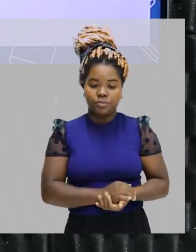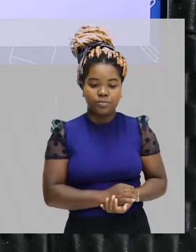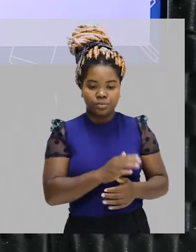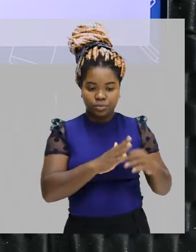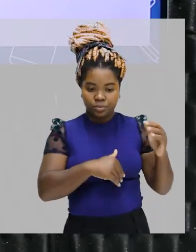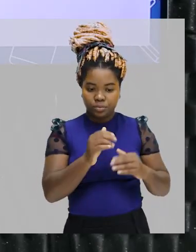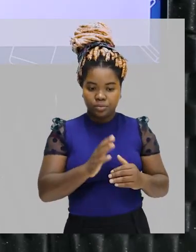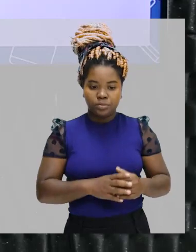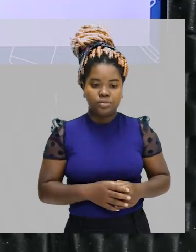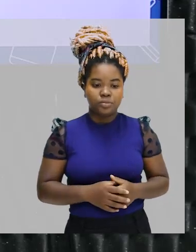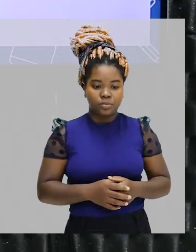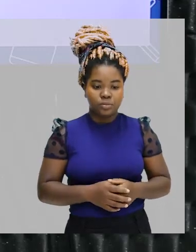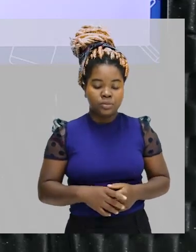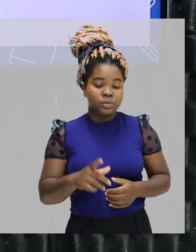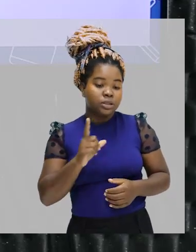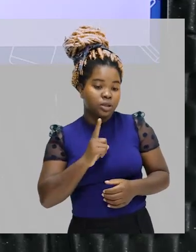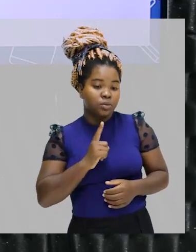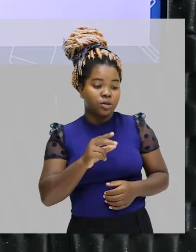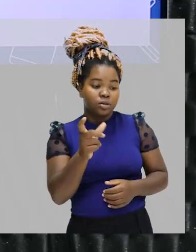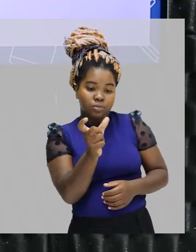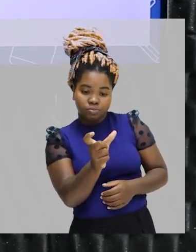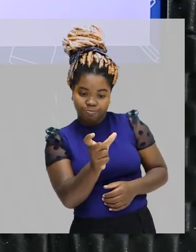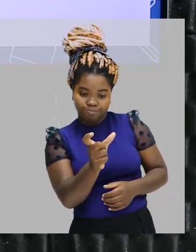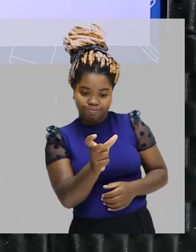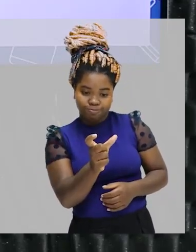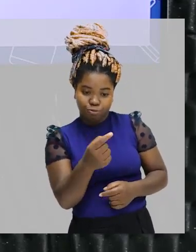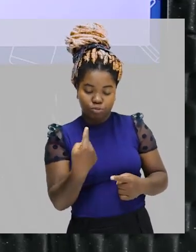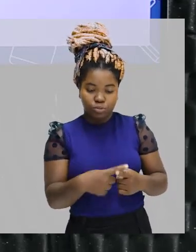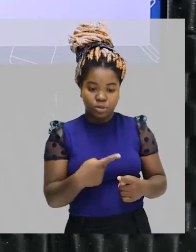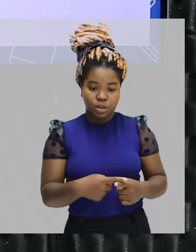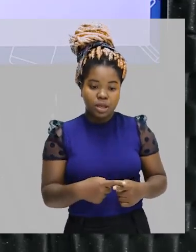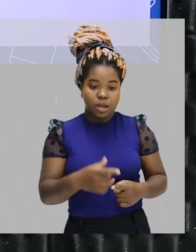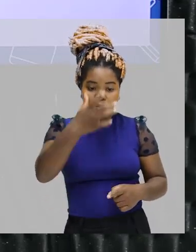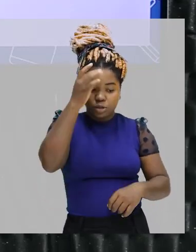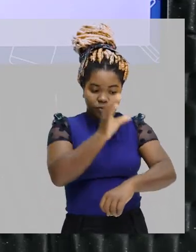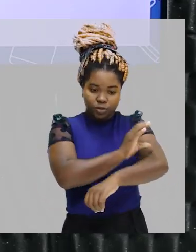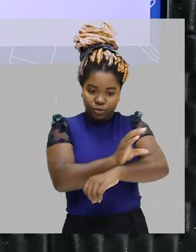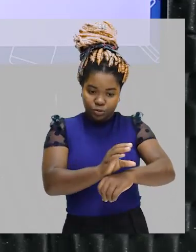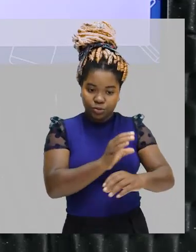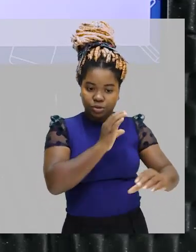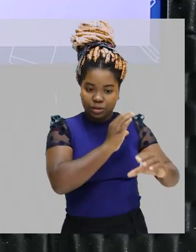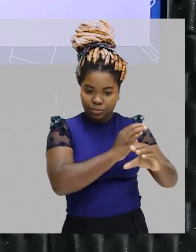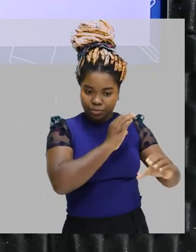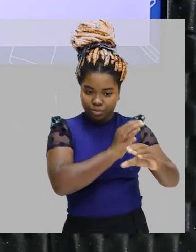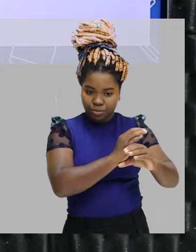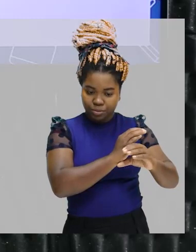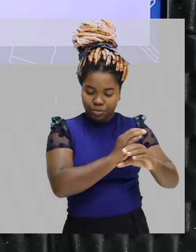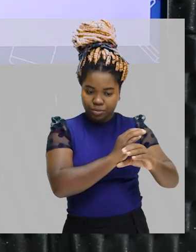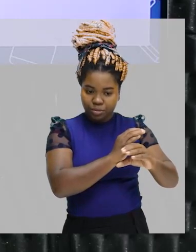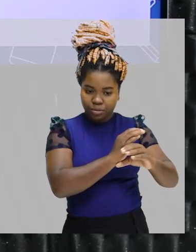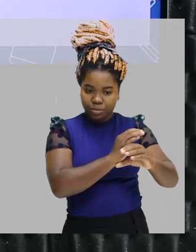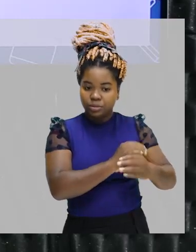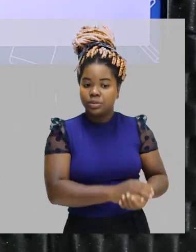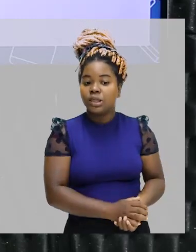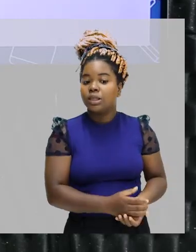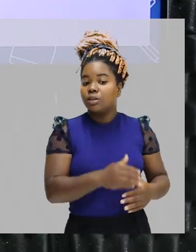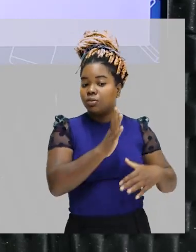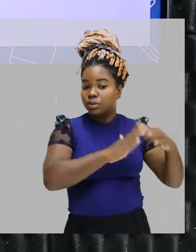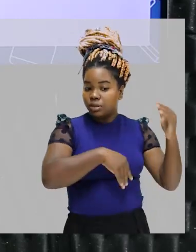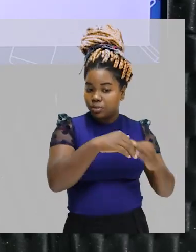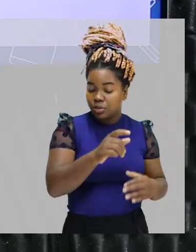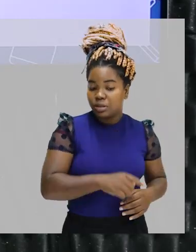processo acadêmico. Ela fez um curso de engenharia, tá bom? Então, nesse caso, a profissão, essa pessoa